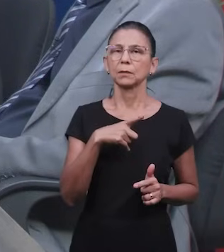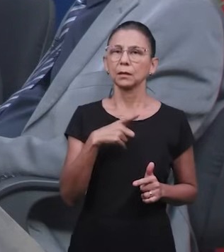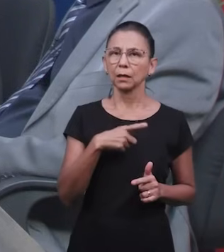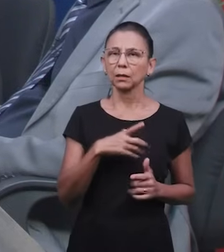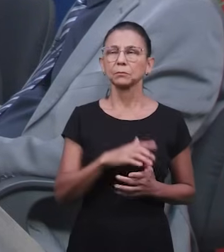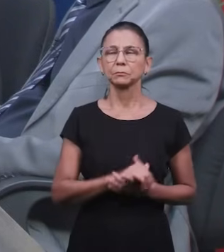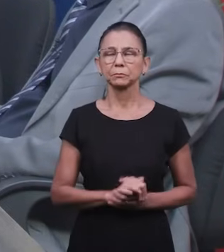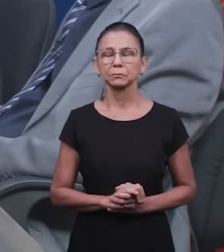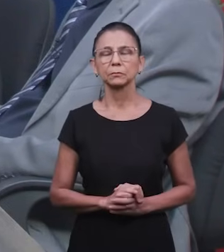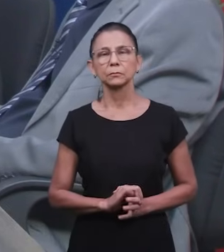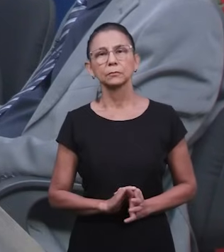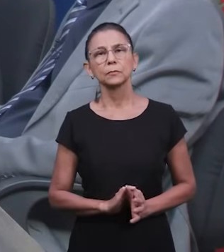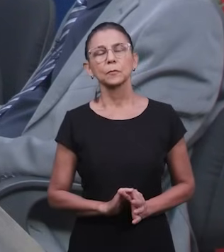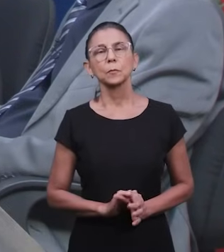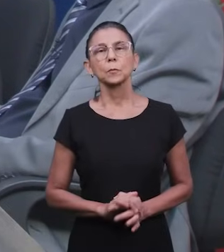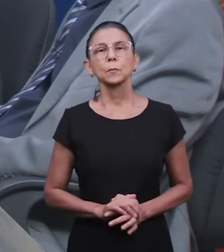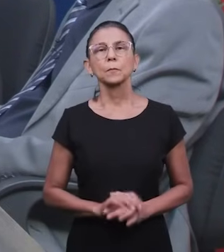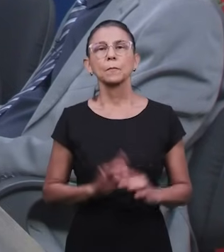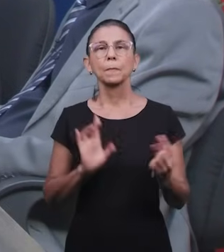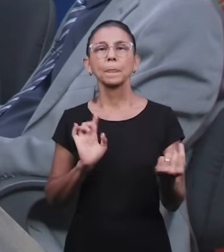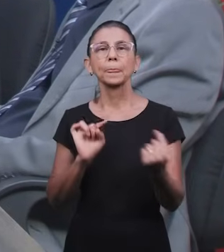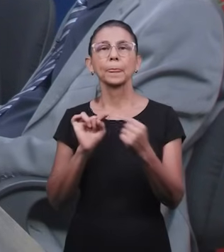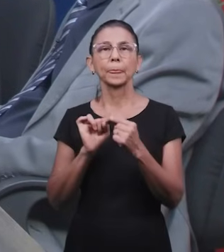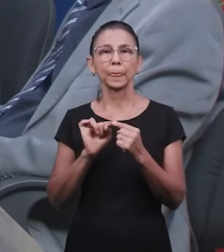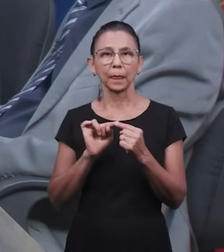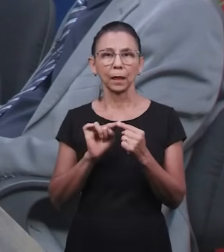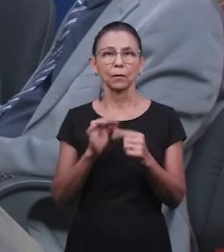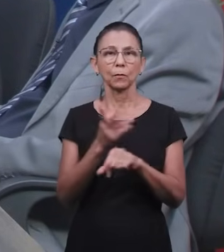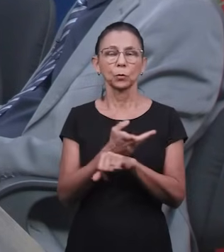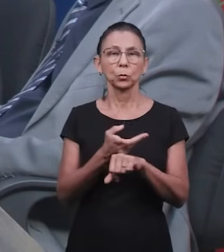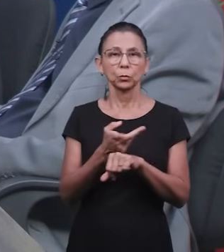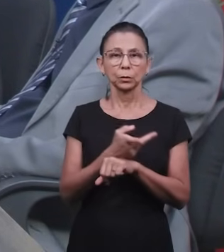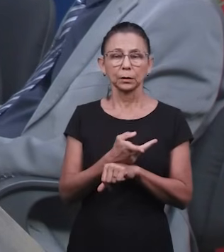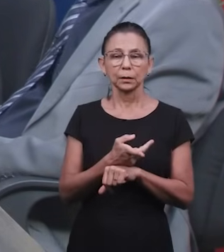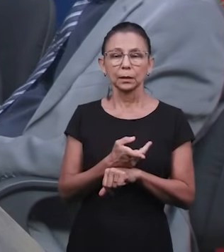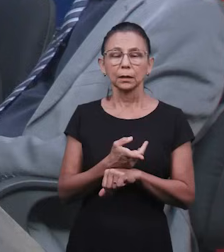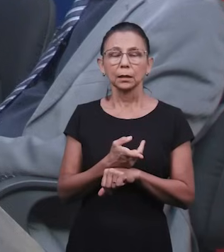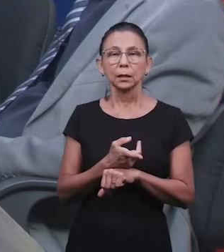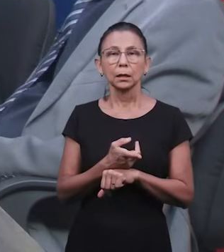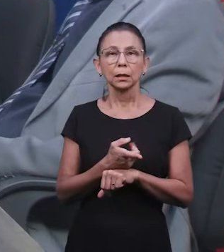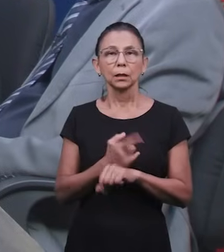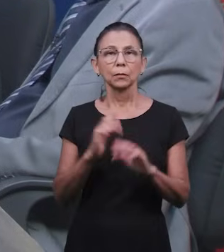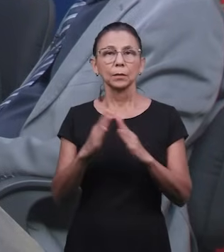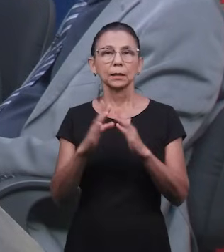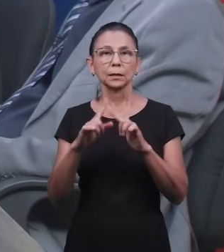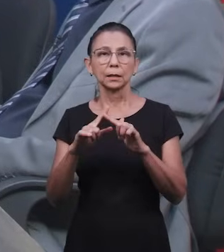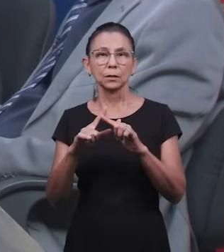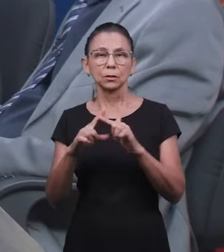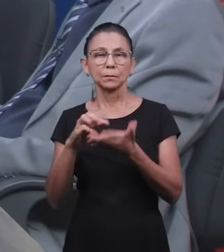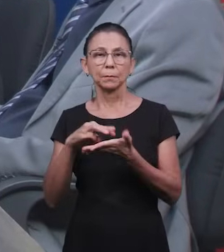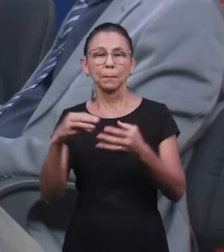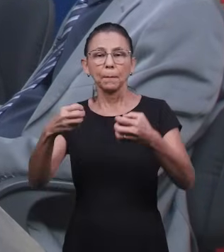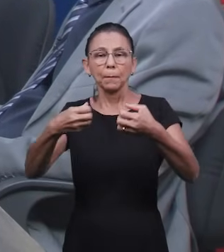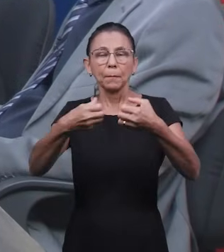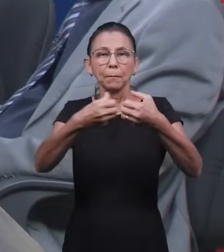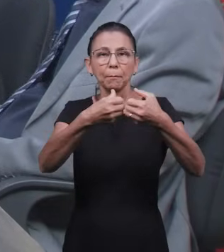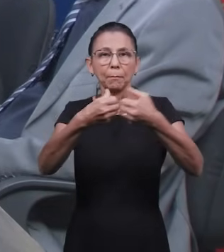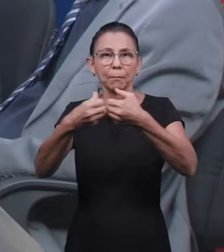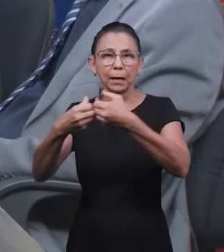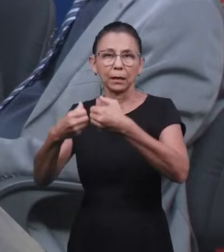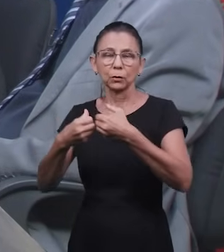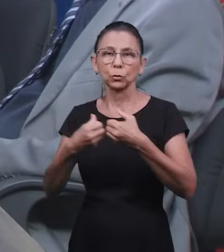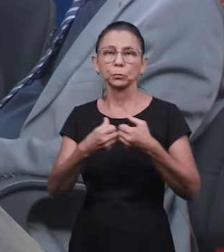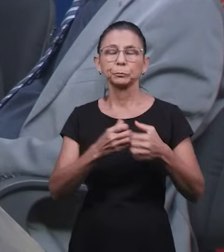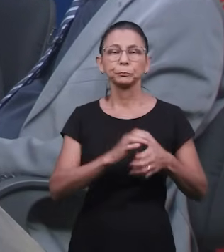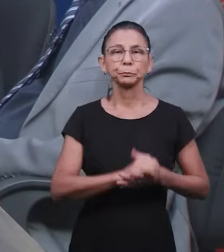perto. Então, o primeiro propósito é esse, a pessoa ir numa igreja local. Mas aquele que... E nós temos as grandes